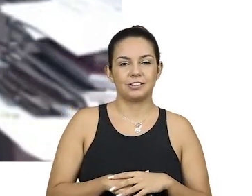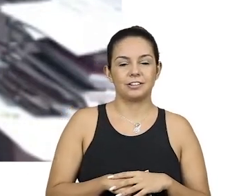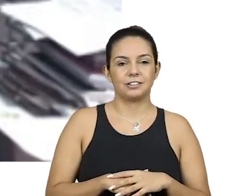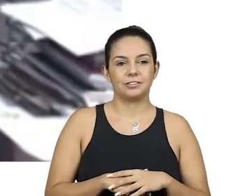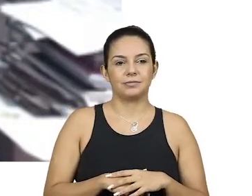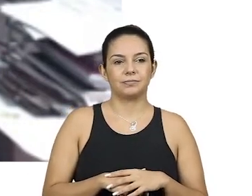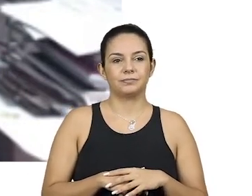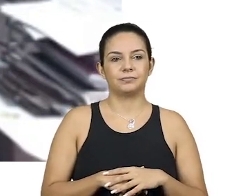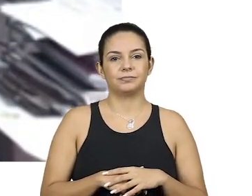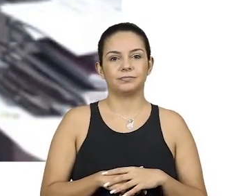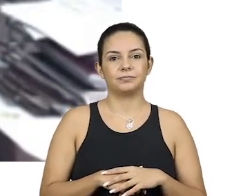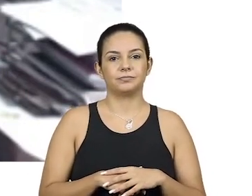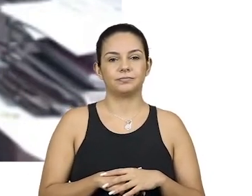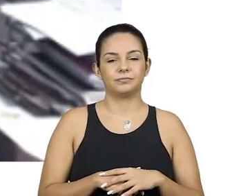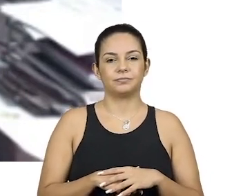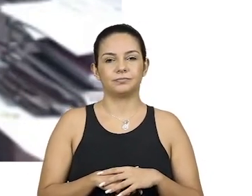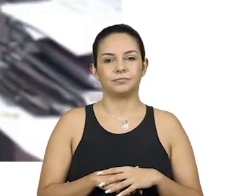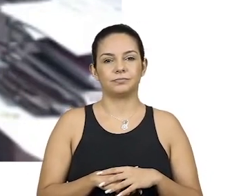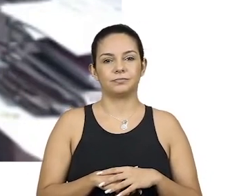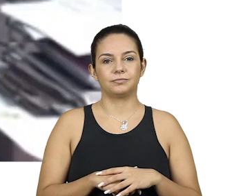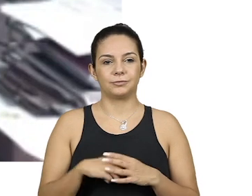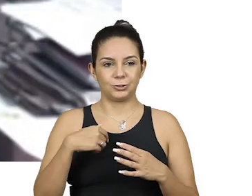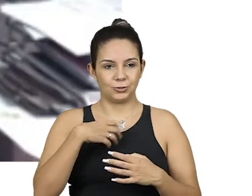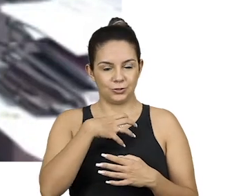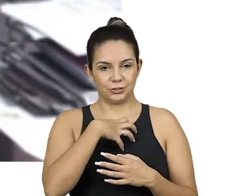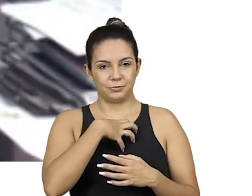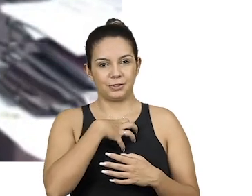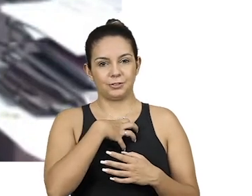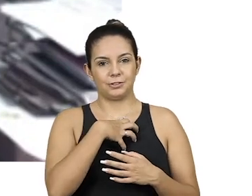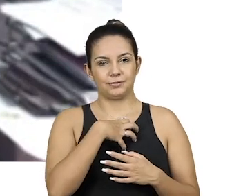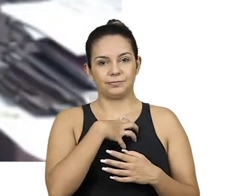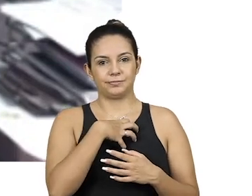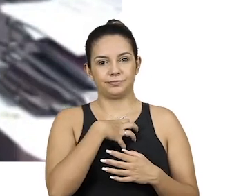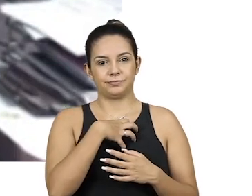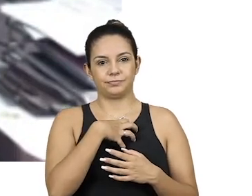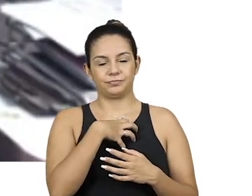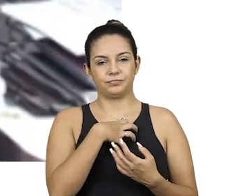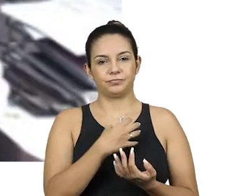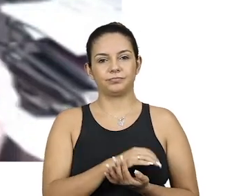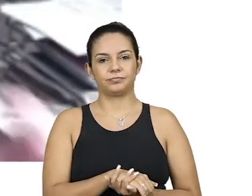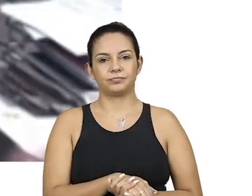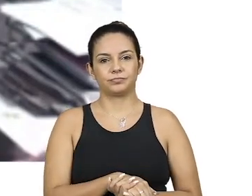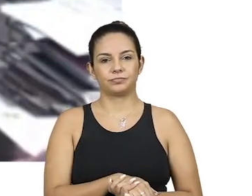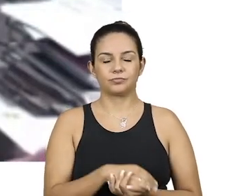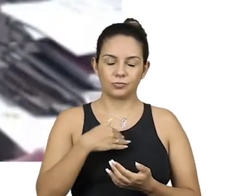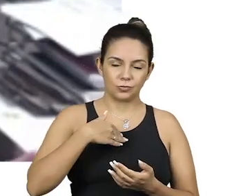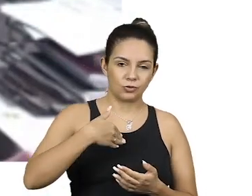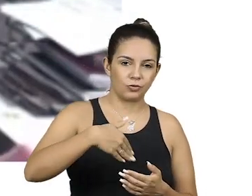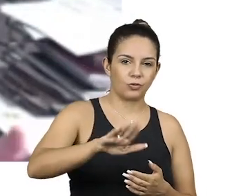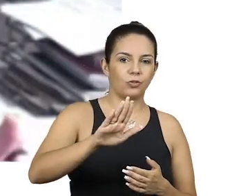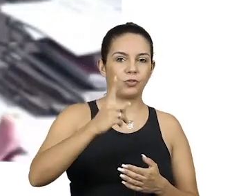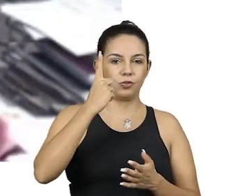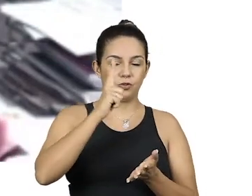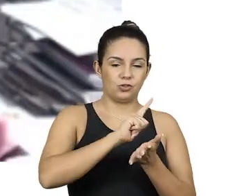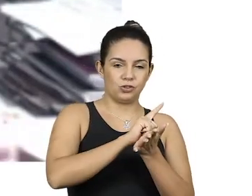me afia o sentimento. Eu vou para um gênero